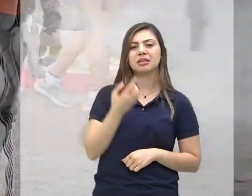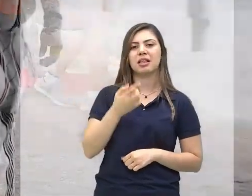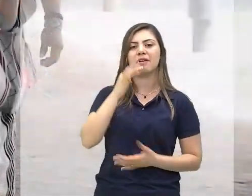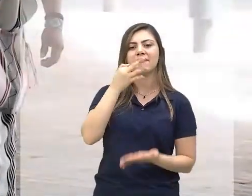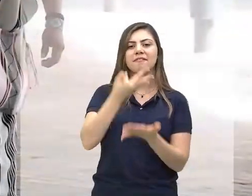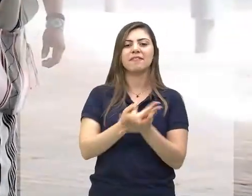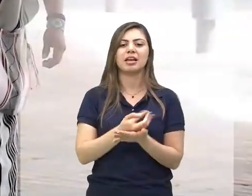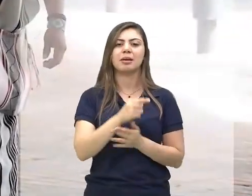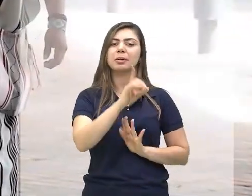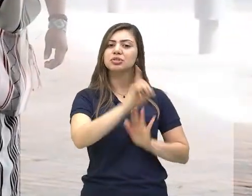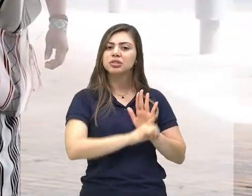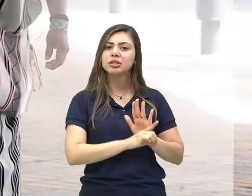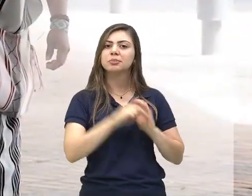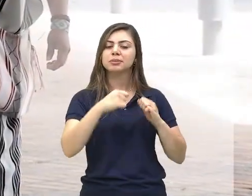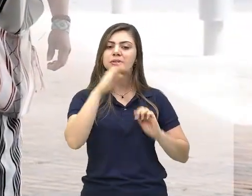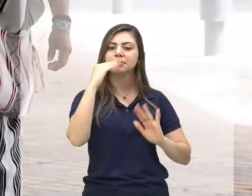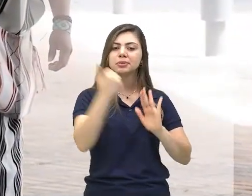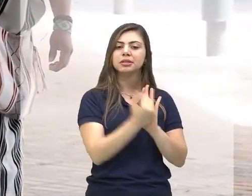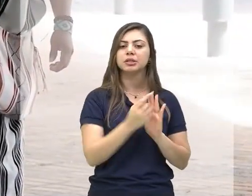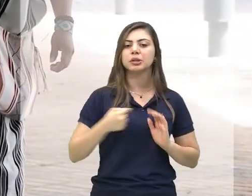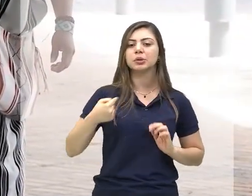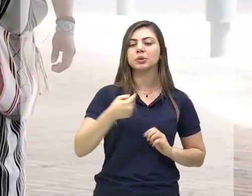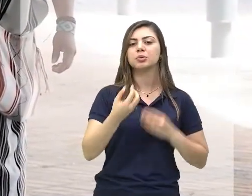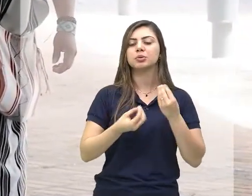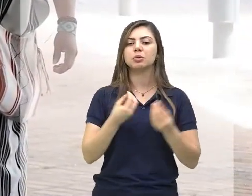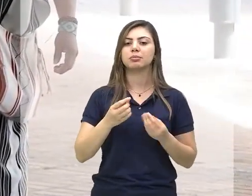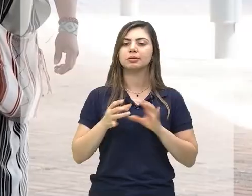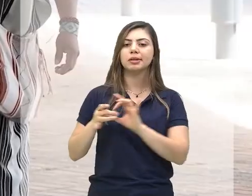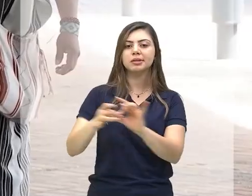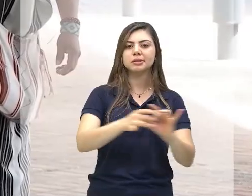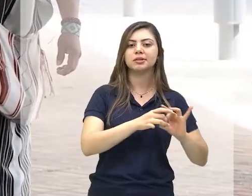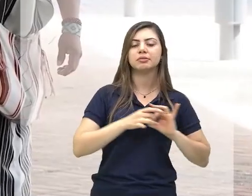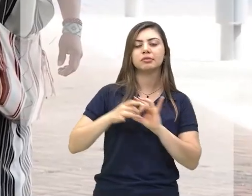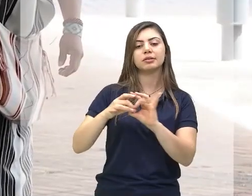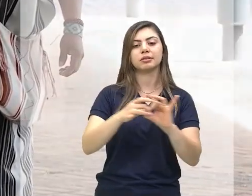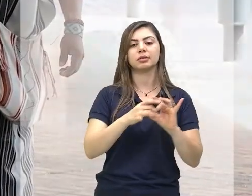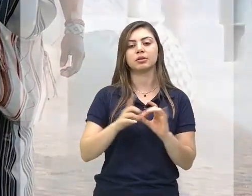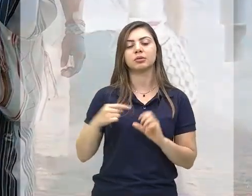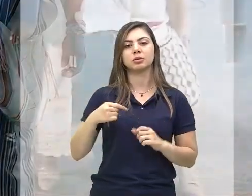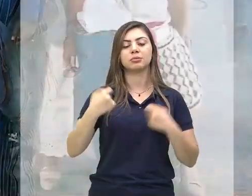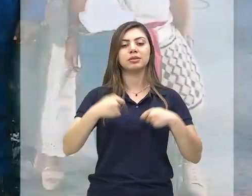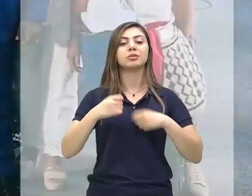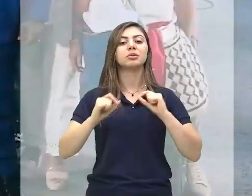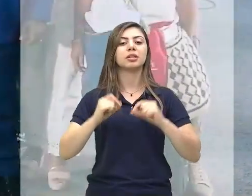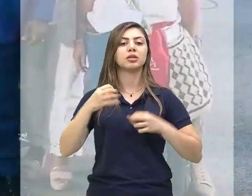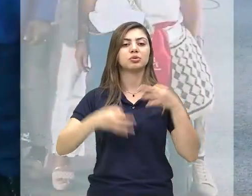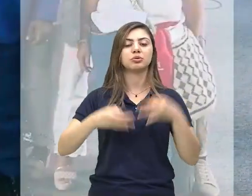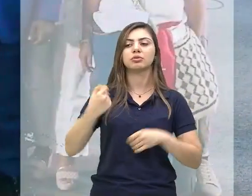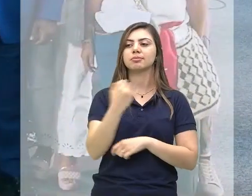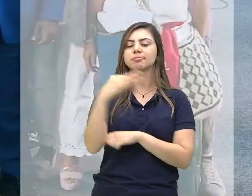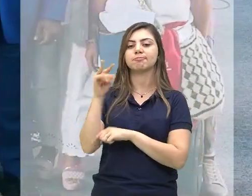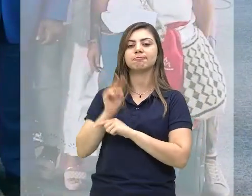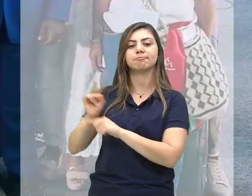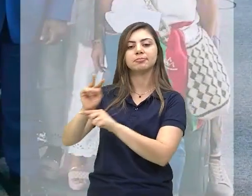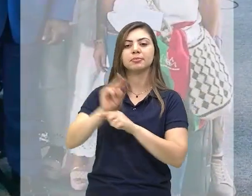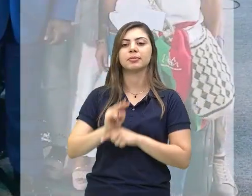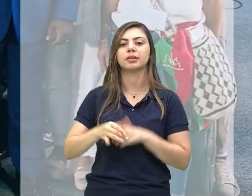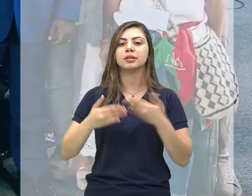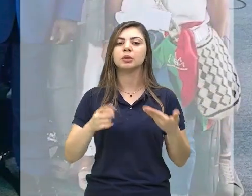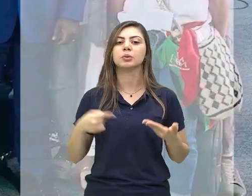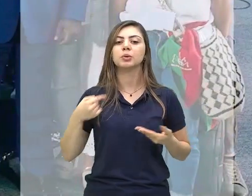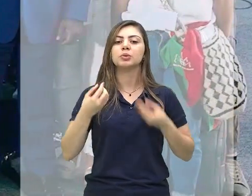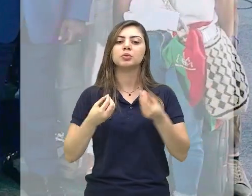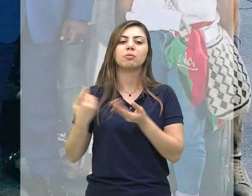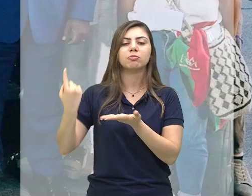direitos. Nossa aliança defende a diversidade e a justiça socioambiental. Assumimos o